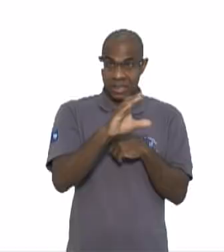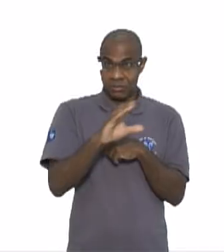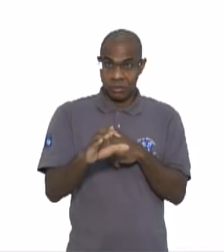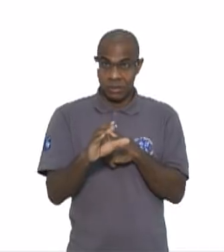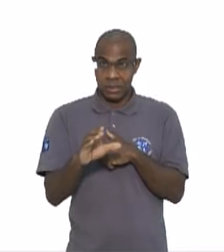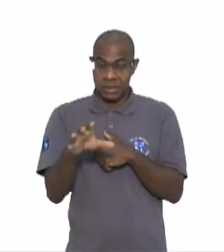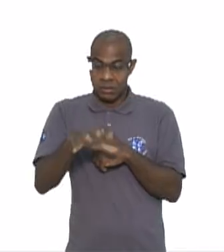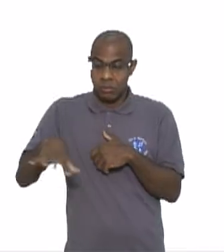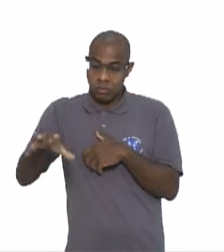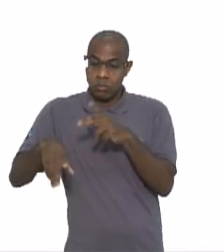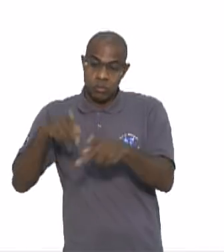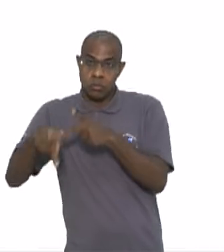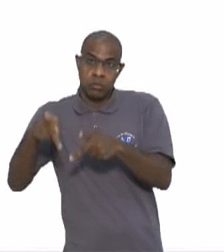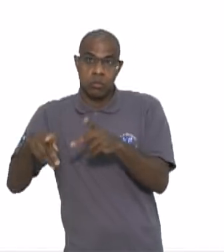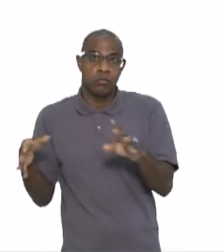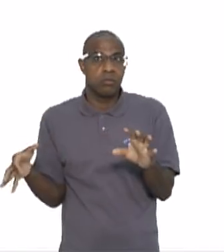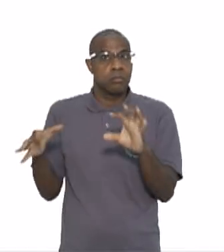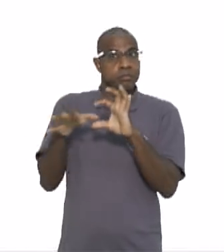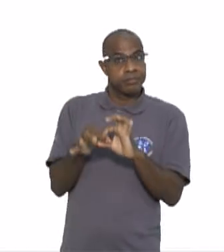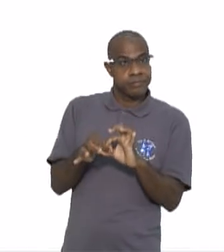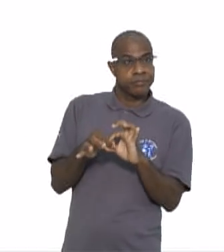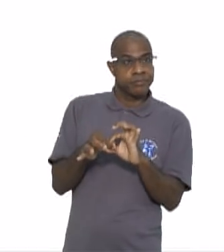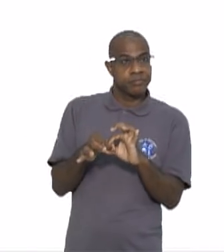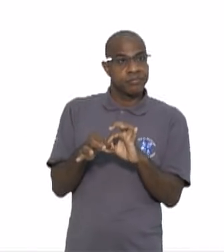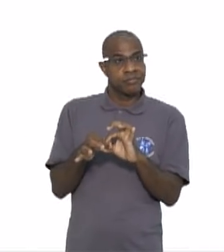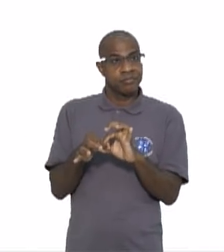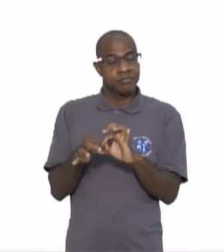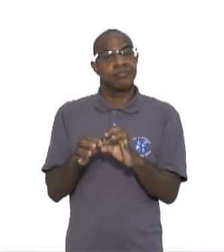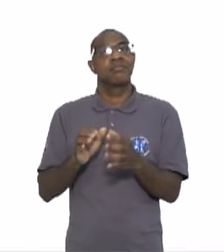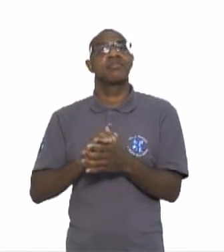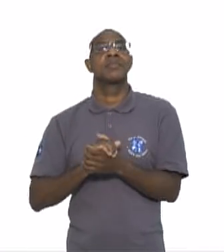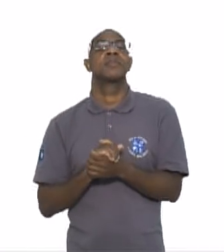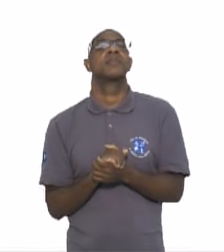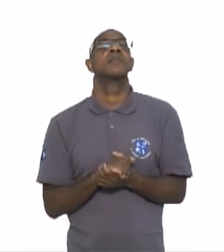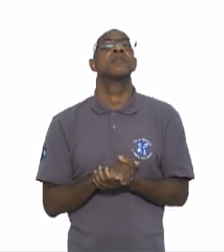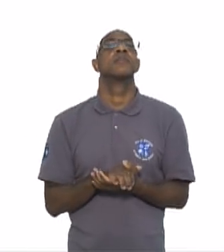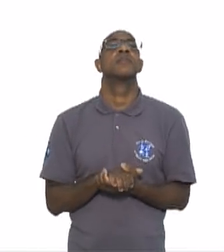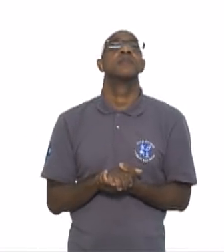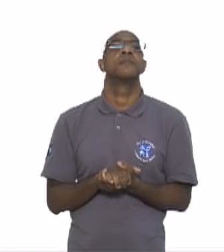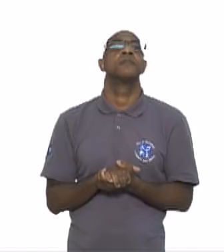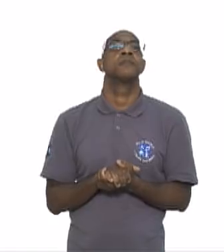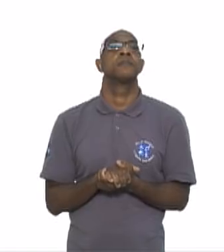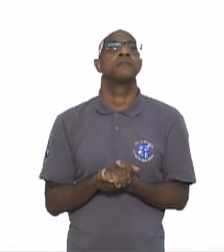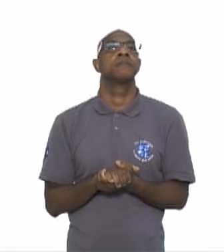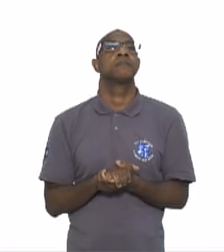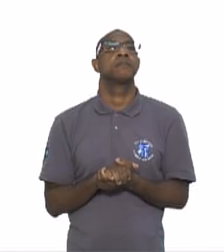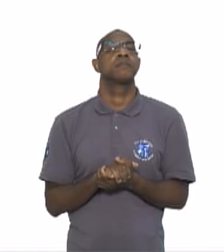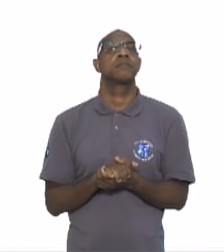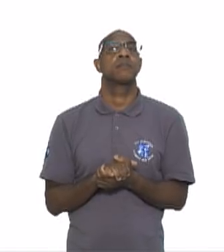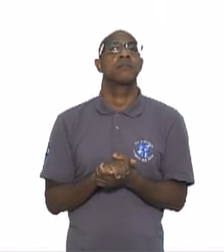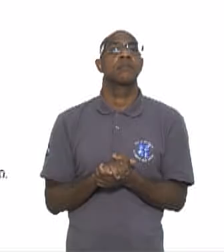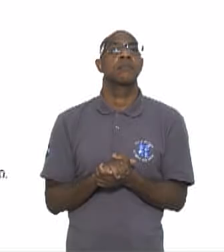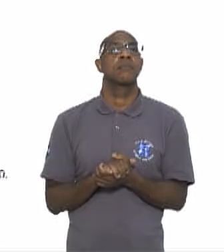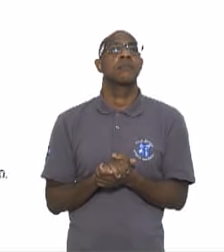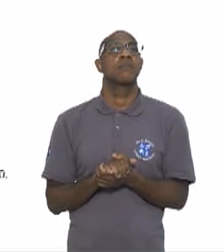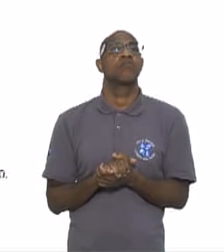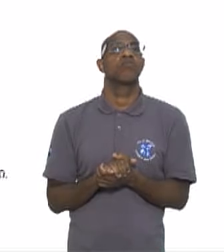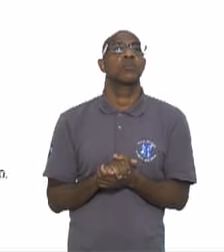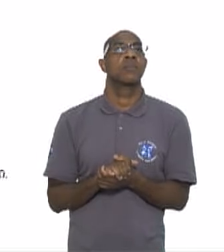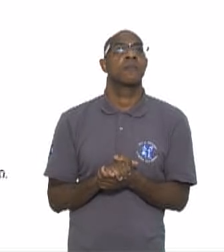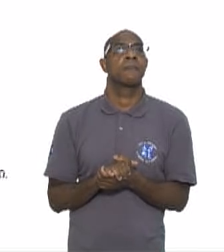na frente, a gente vai ter, que é a relação Igreja espiritual, monarquia temporal. Então, cada um no seu